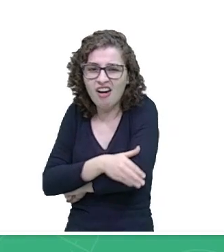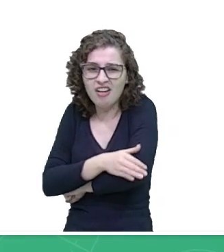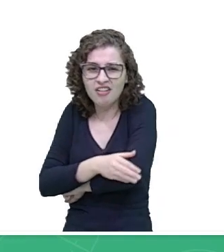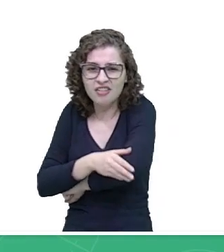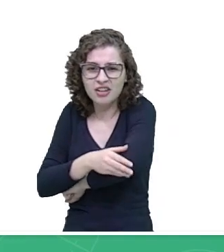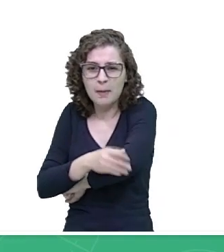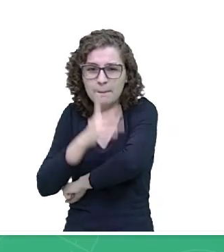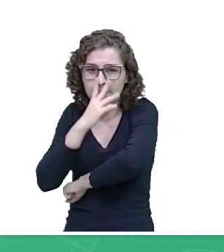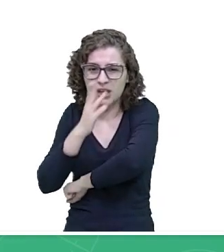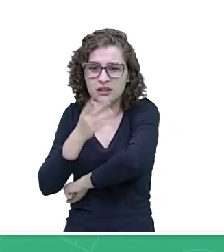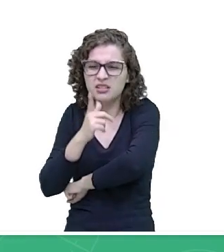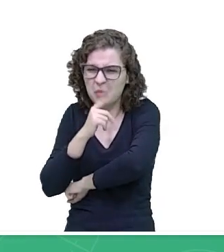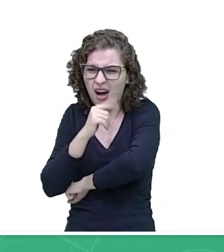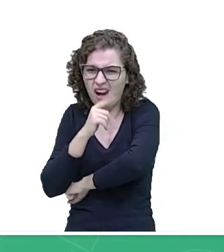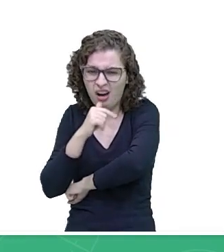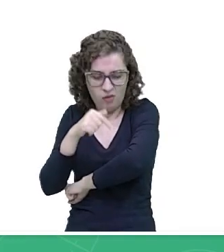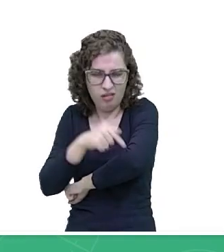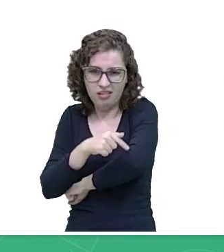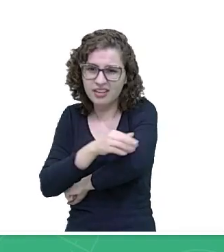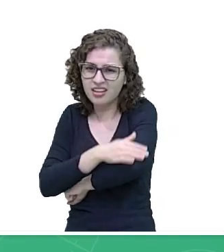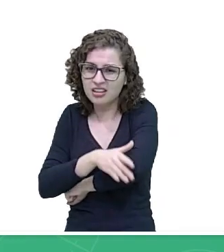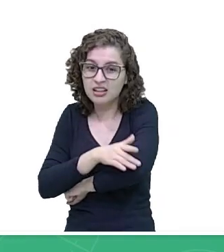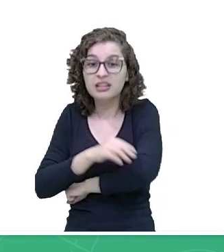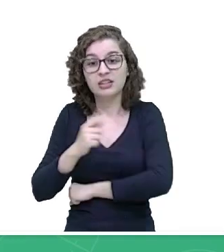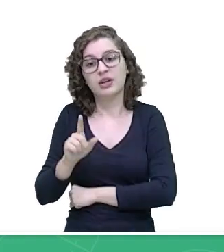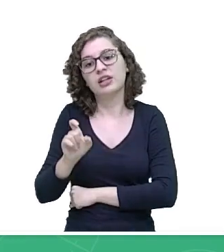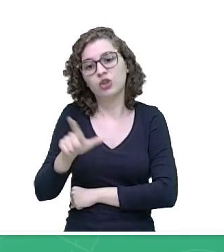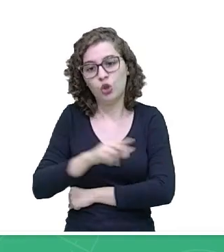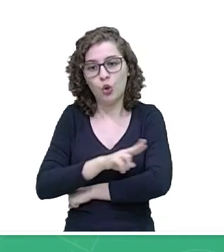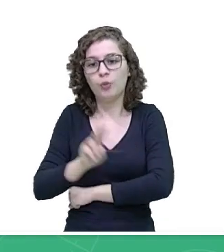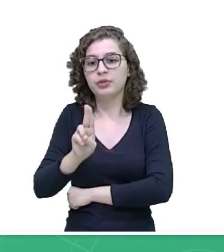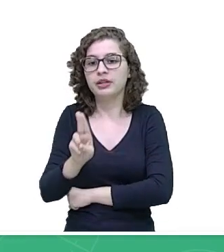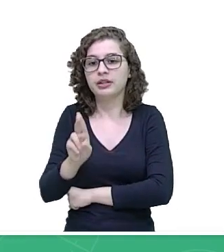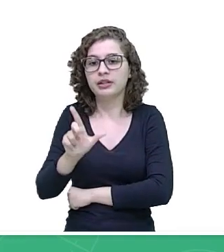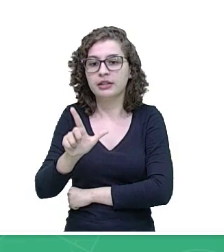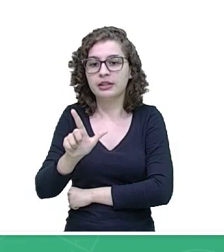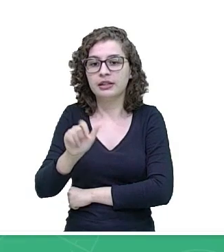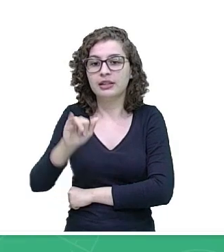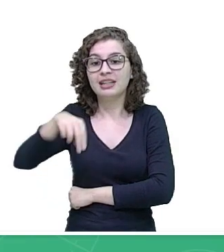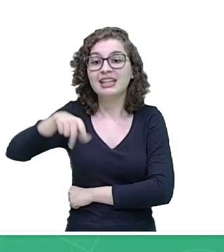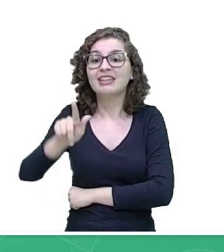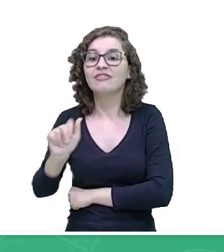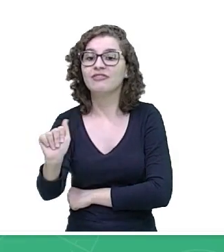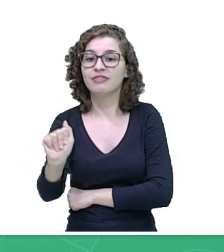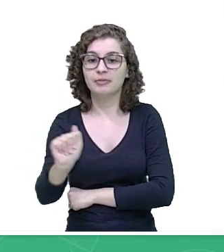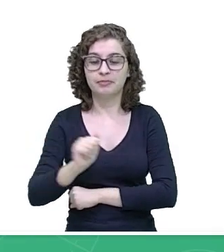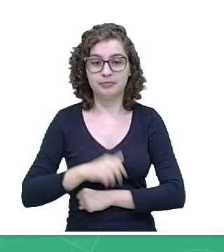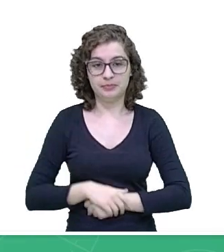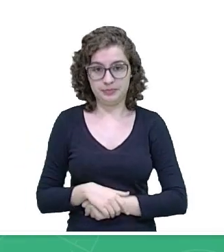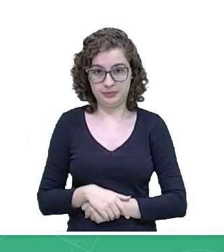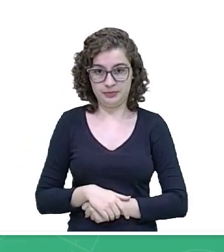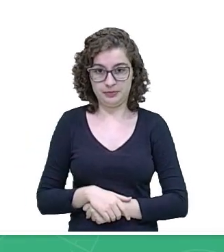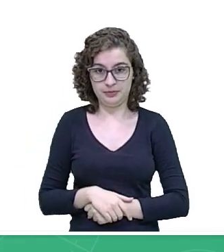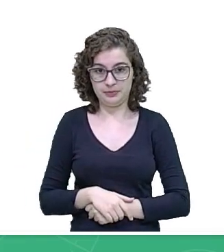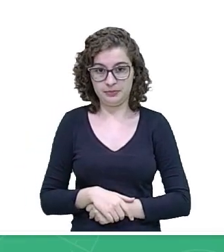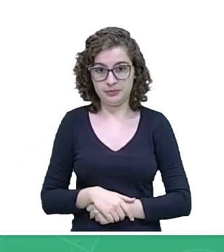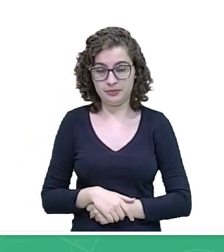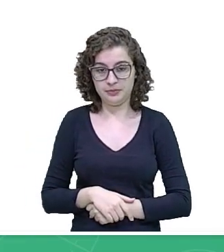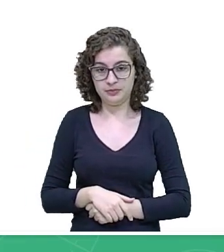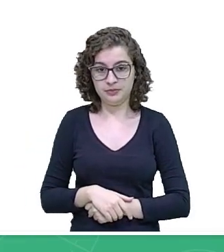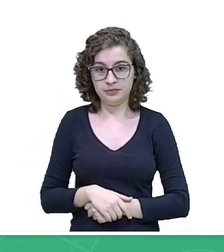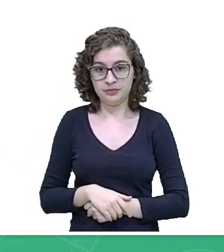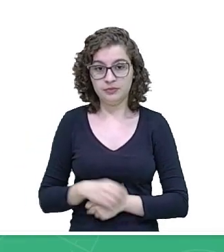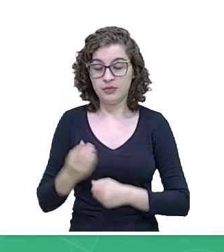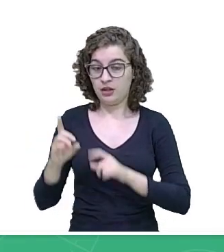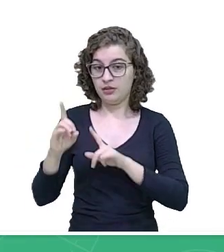aquela aguazinha? Aquela aguazinha é a linfa. Então fica o quê? Sistema urinário. Beleza? Vamos dar uma olhada no nosso comentário. O sistema